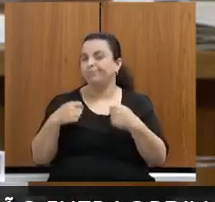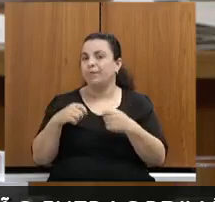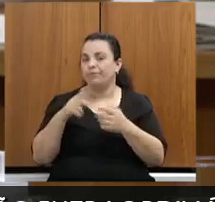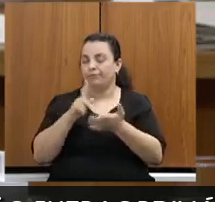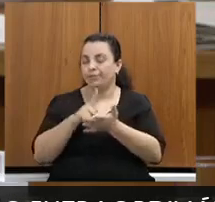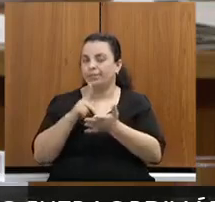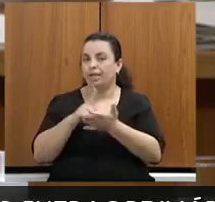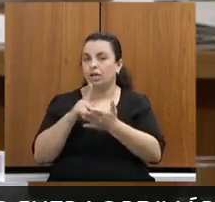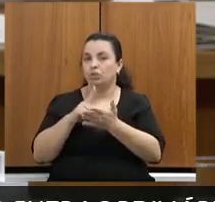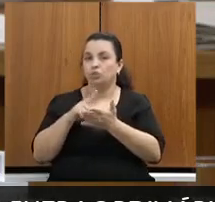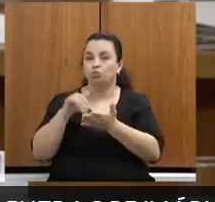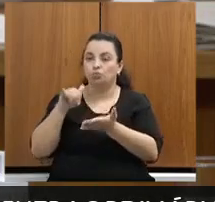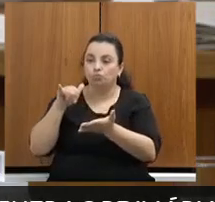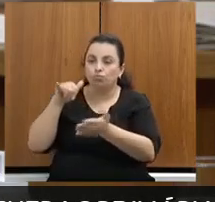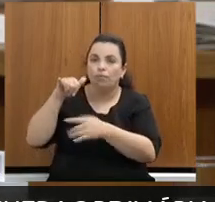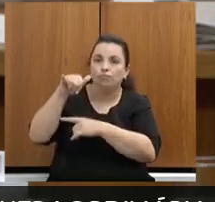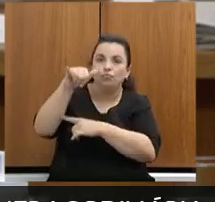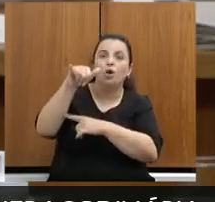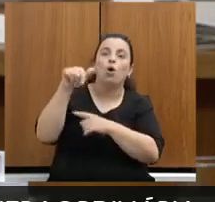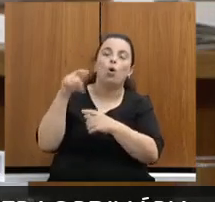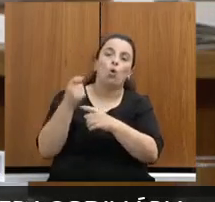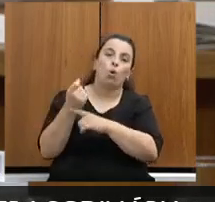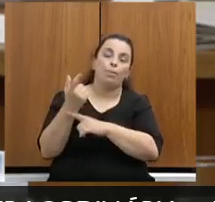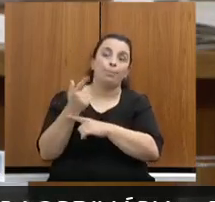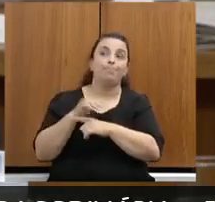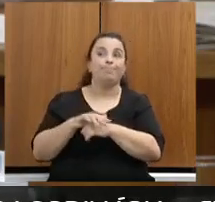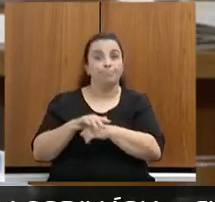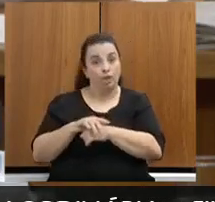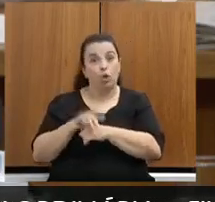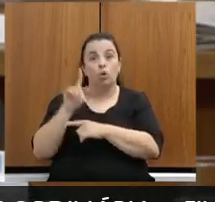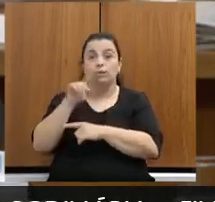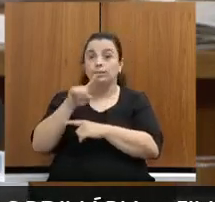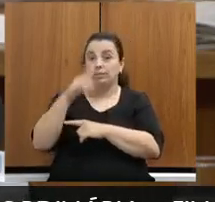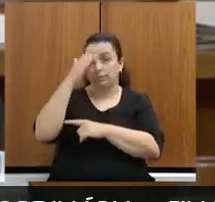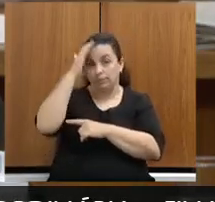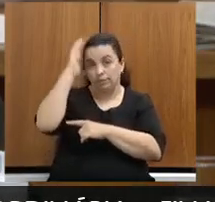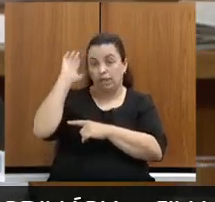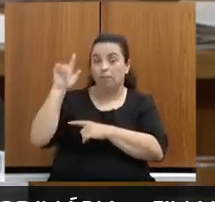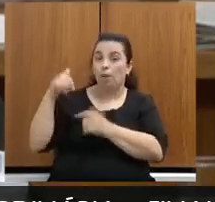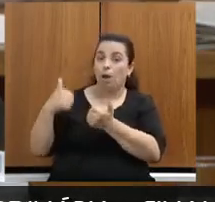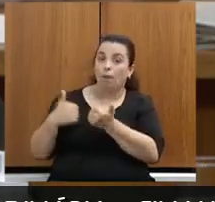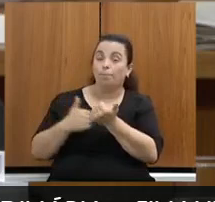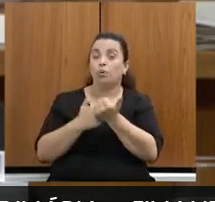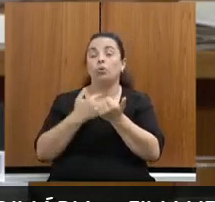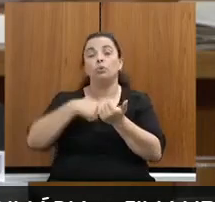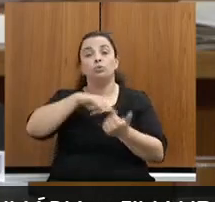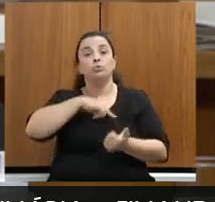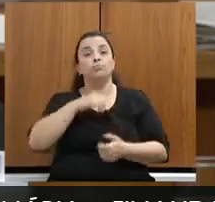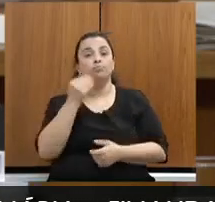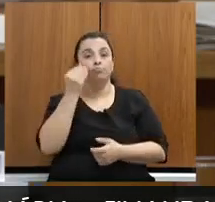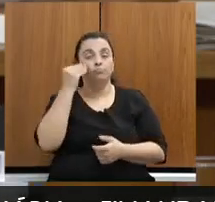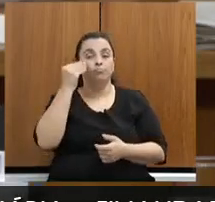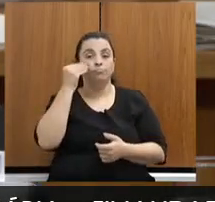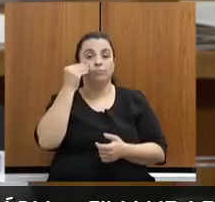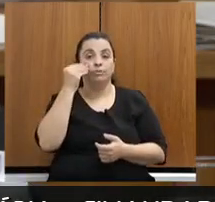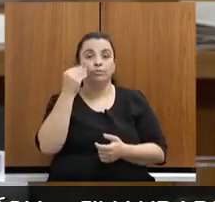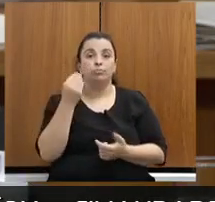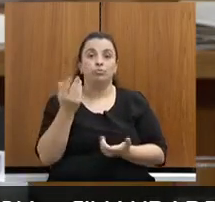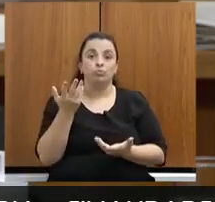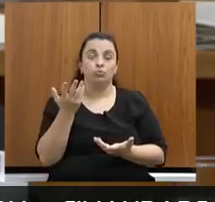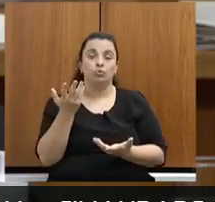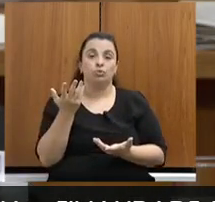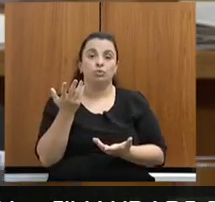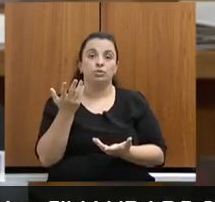com apoio do governador Romeu Zema nós tentamos uma um depósito de uma